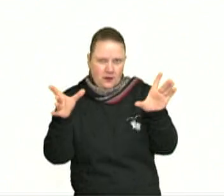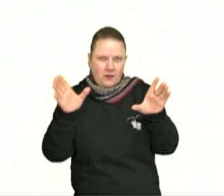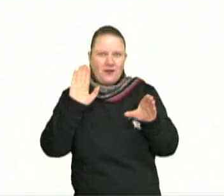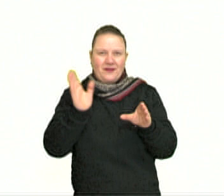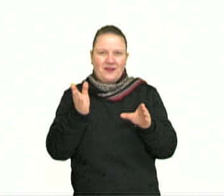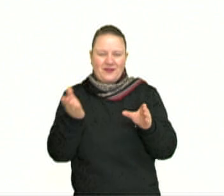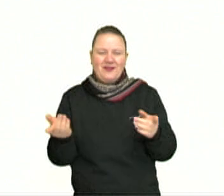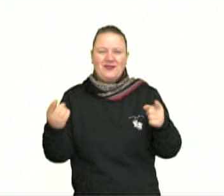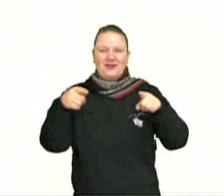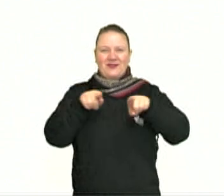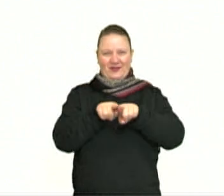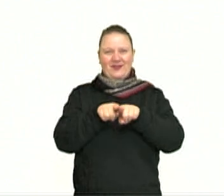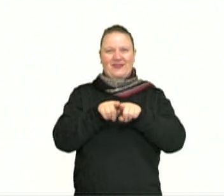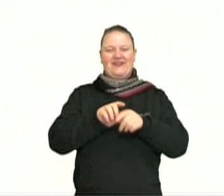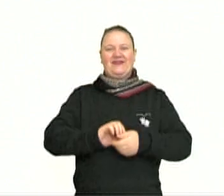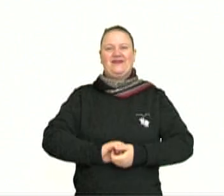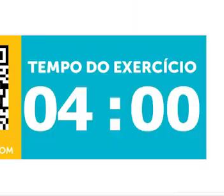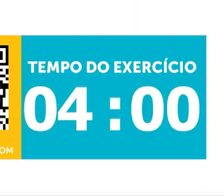a pouco a gente volta para responder.